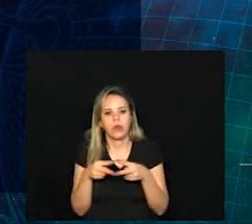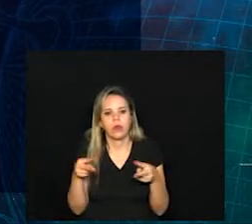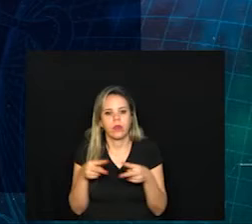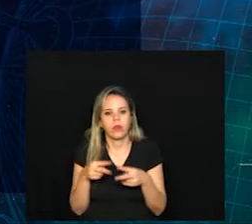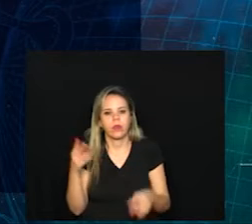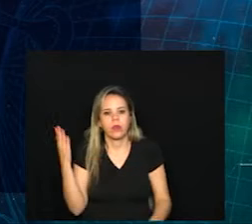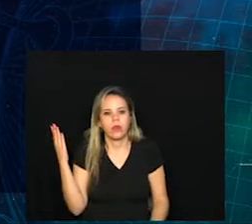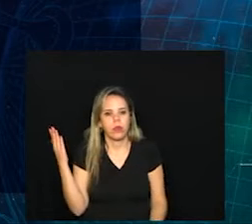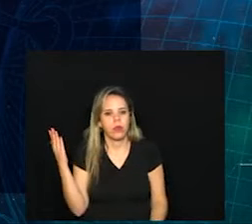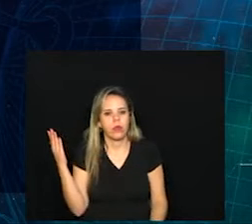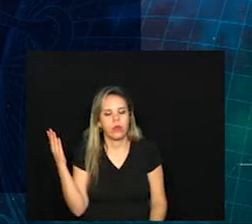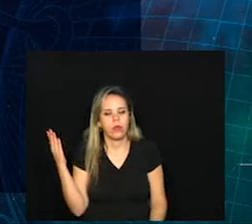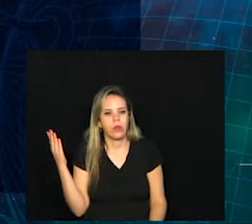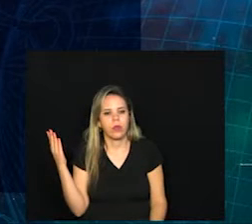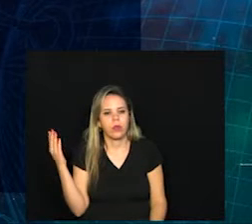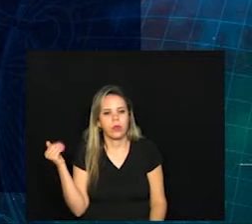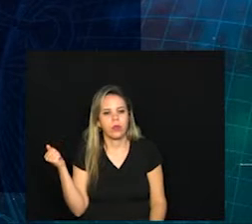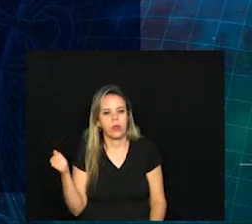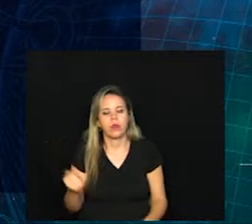Paulínia